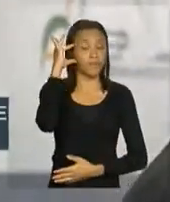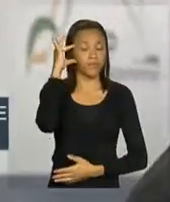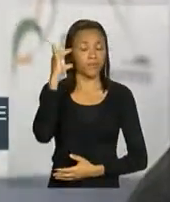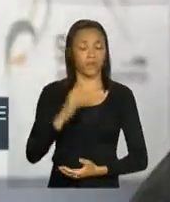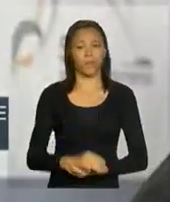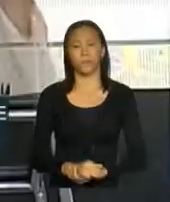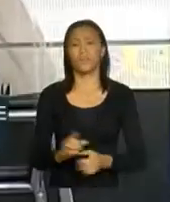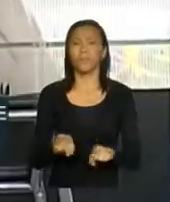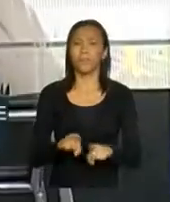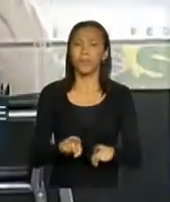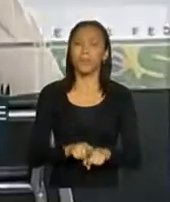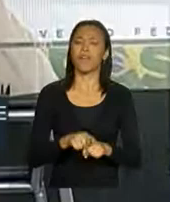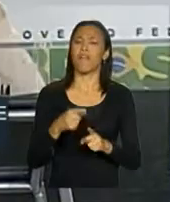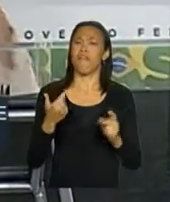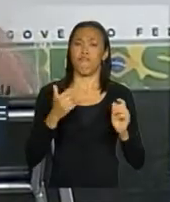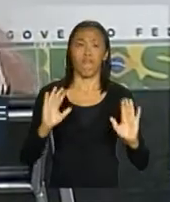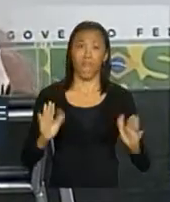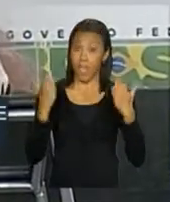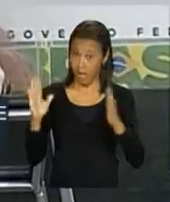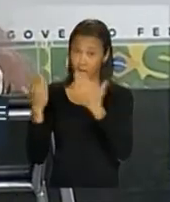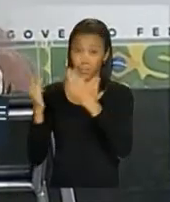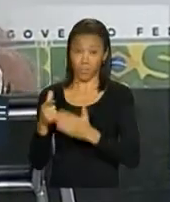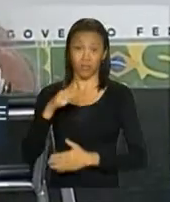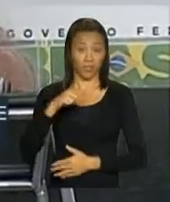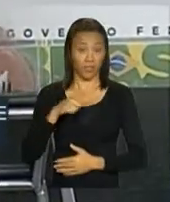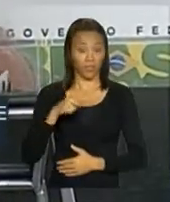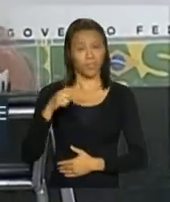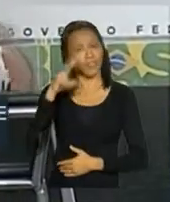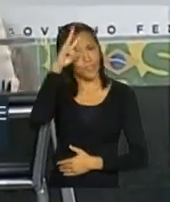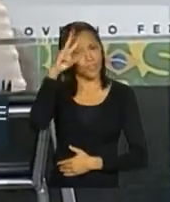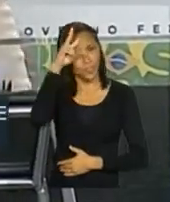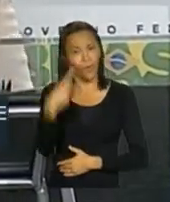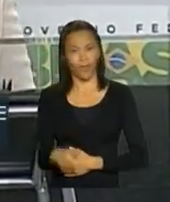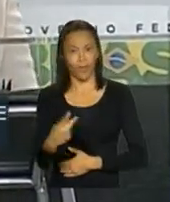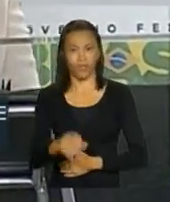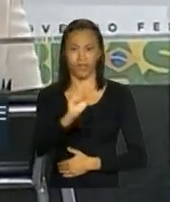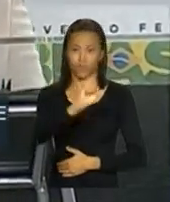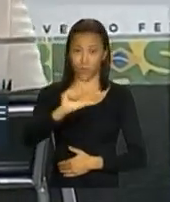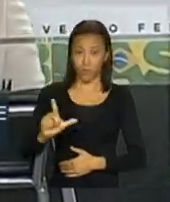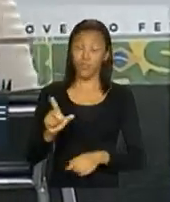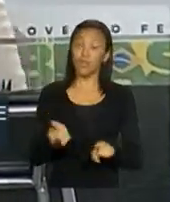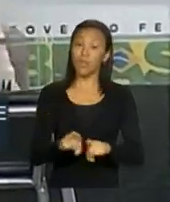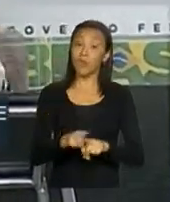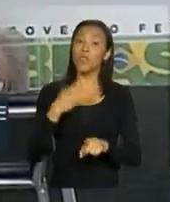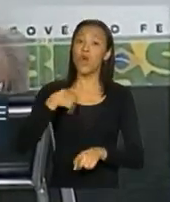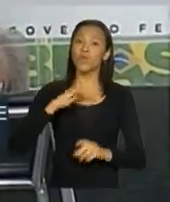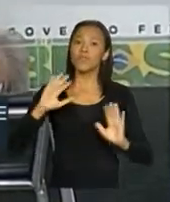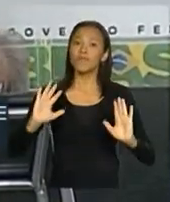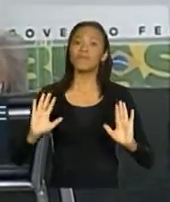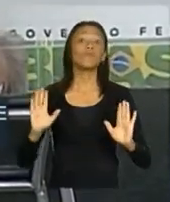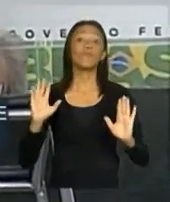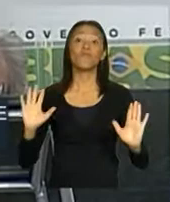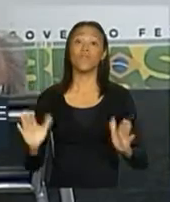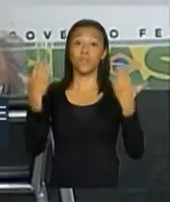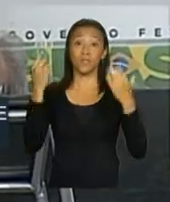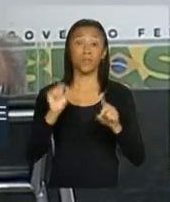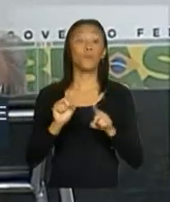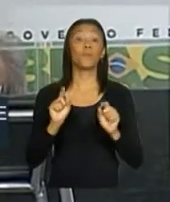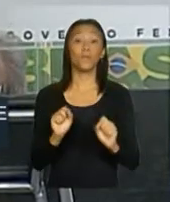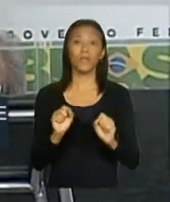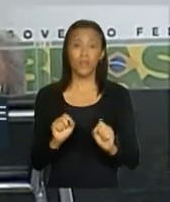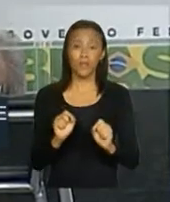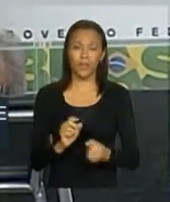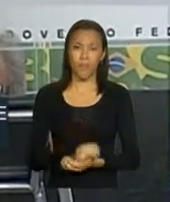das festas em torno das datas históricas, nós festejamos também a marcha definitiva